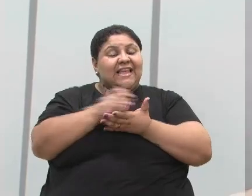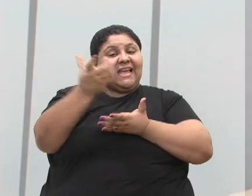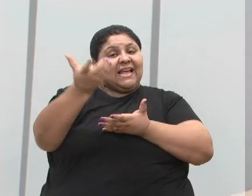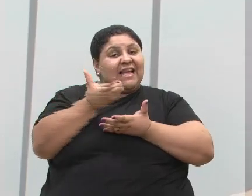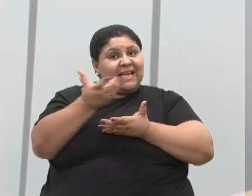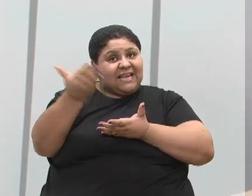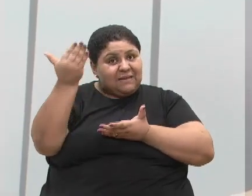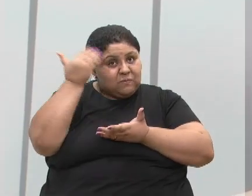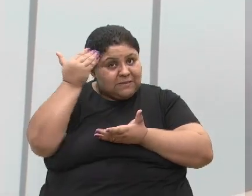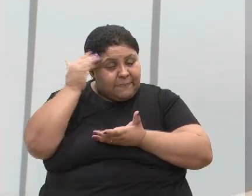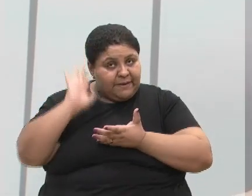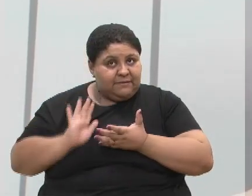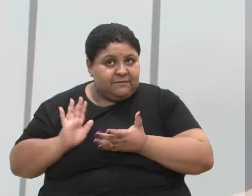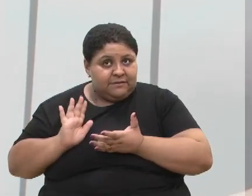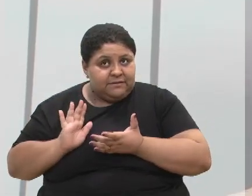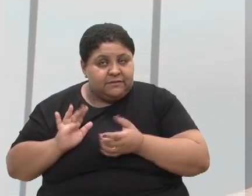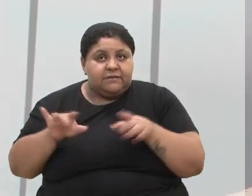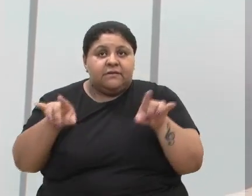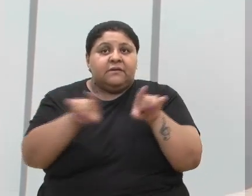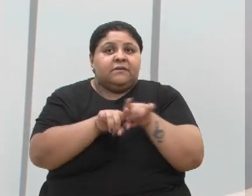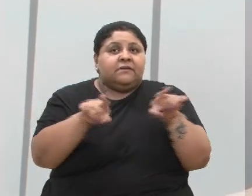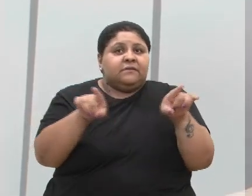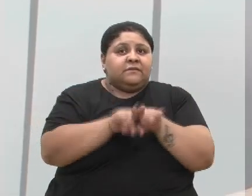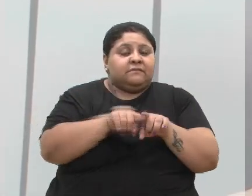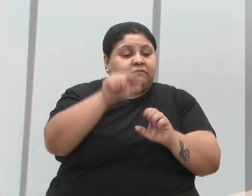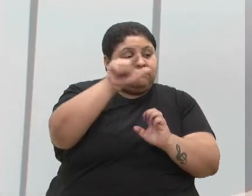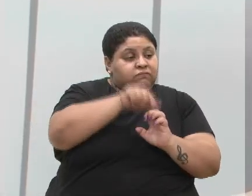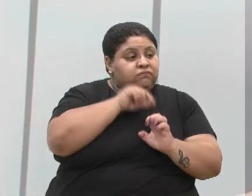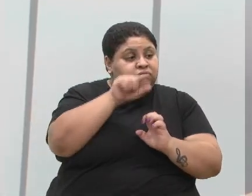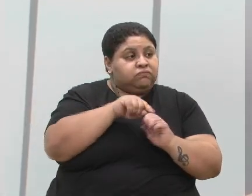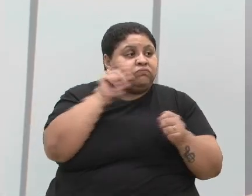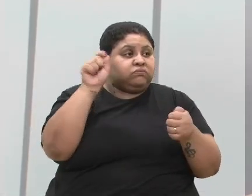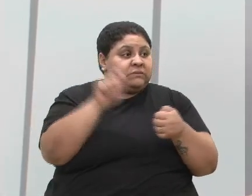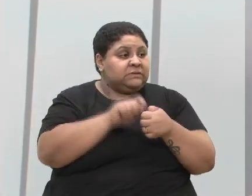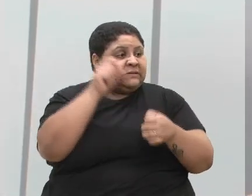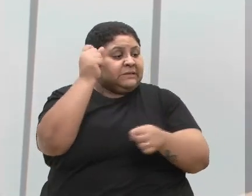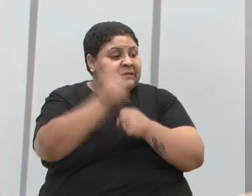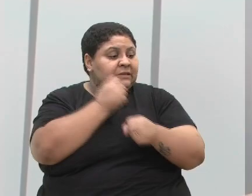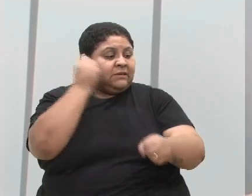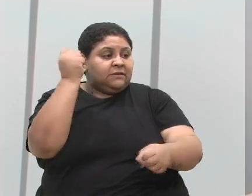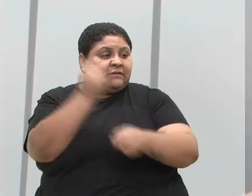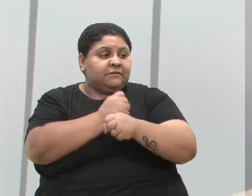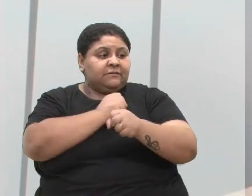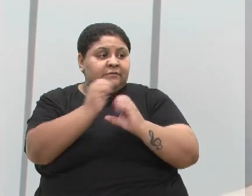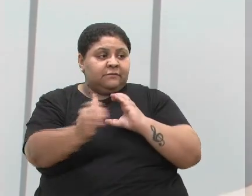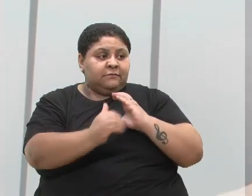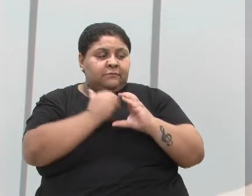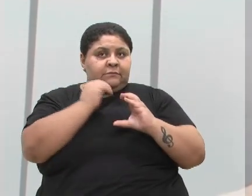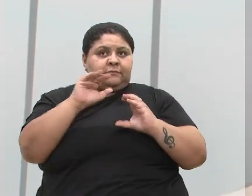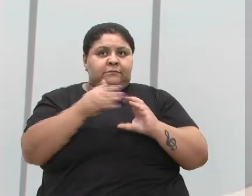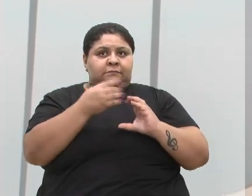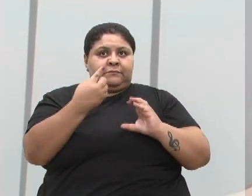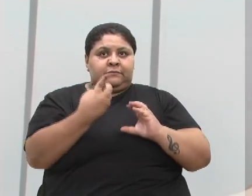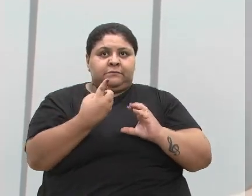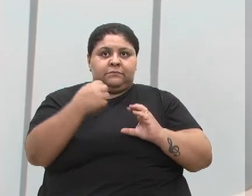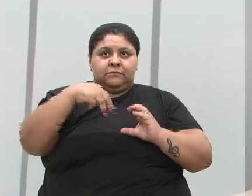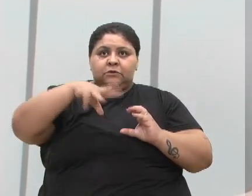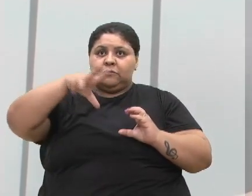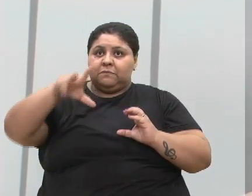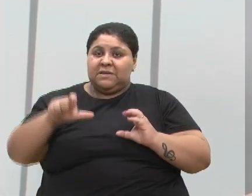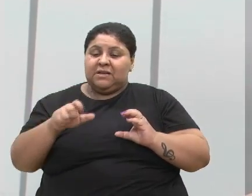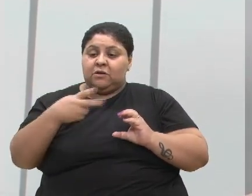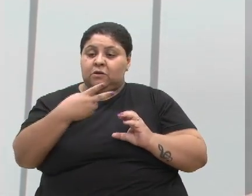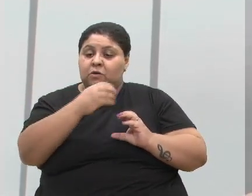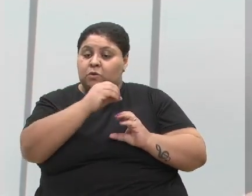queríamos saber. Inclusive, esta empresa que fez esta obra, ela recebeu em torno de 1.200.000. Nós